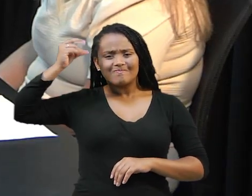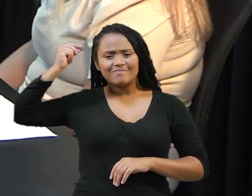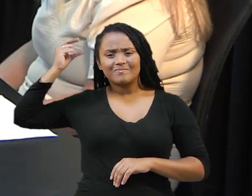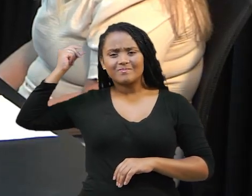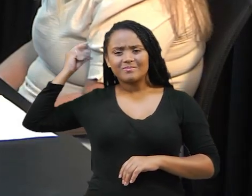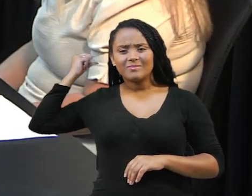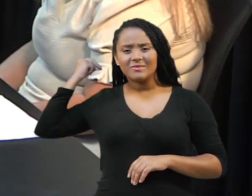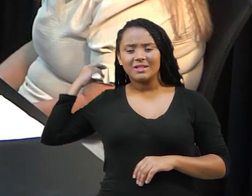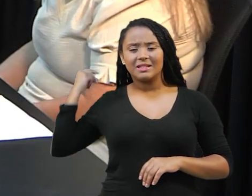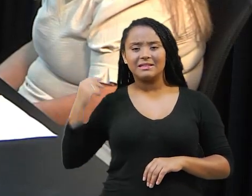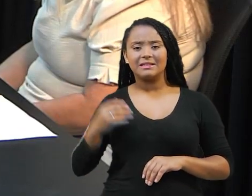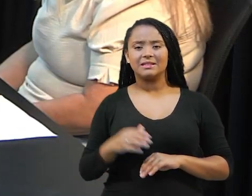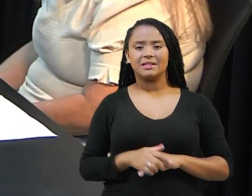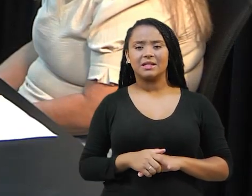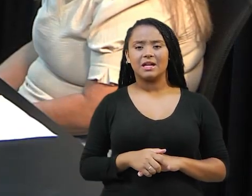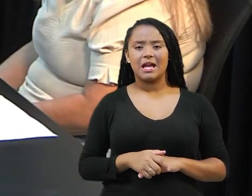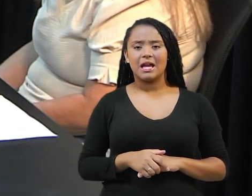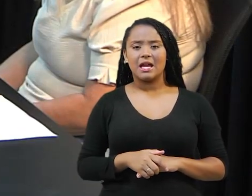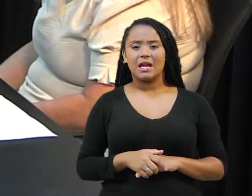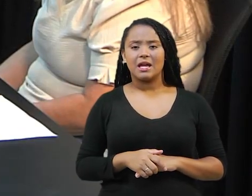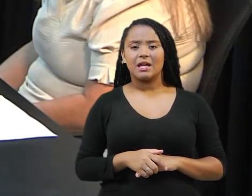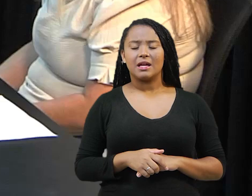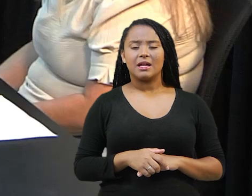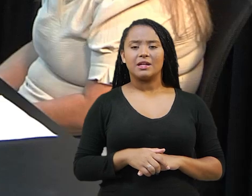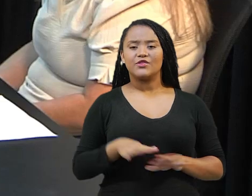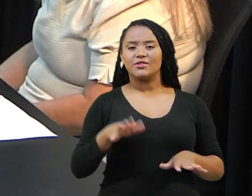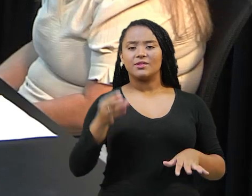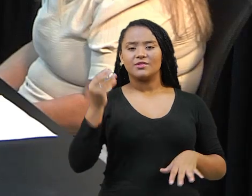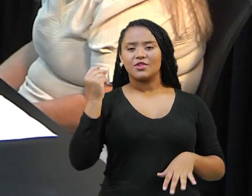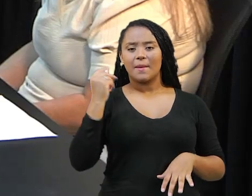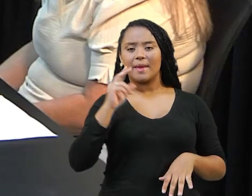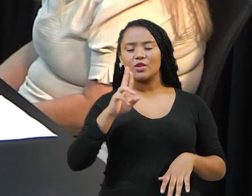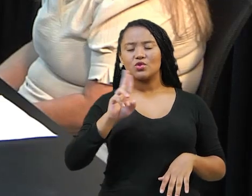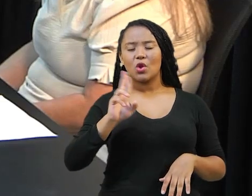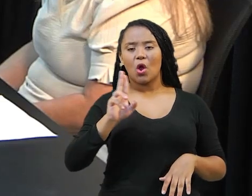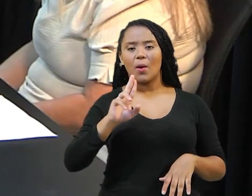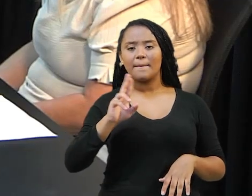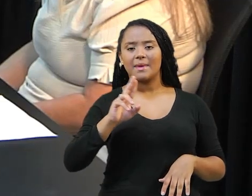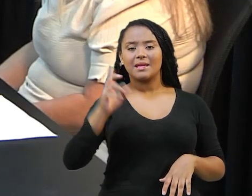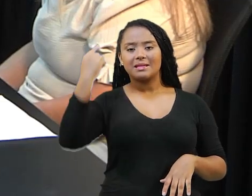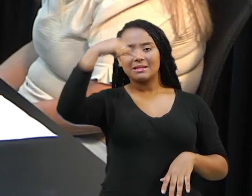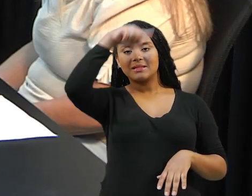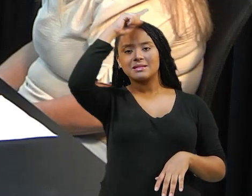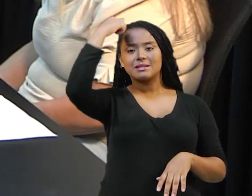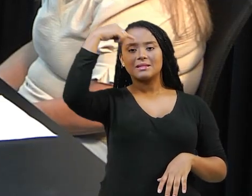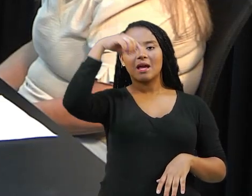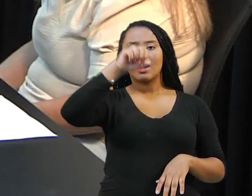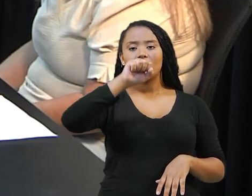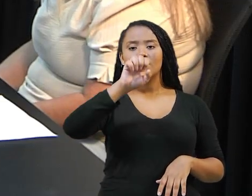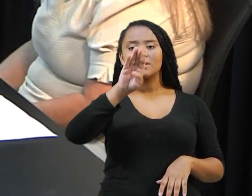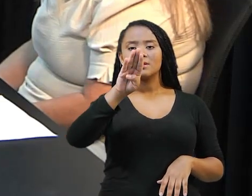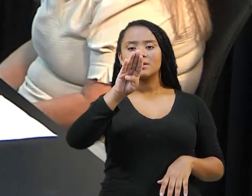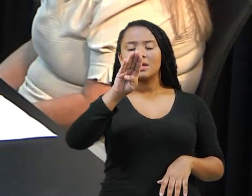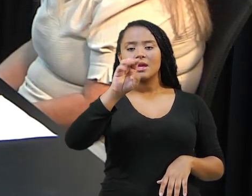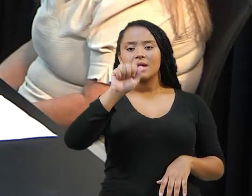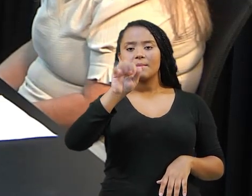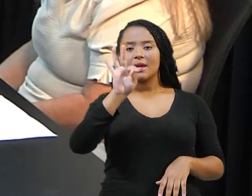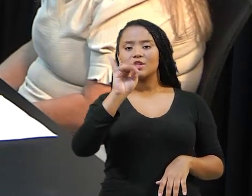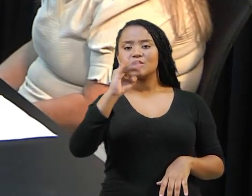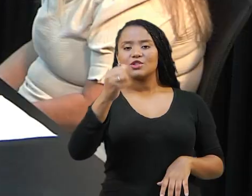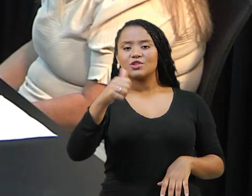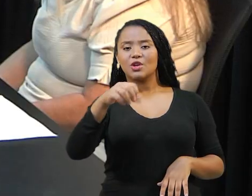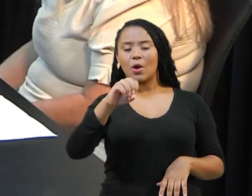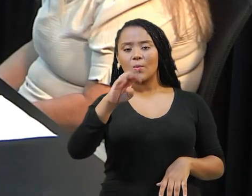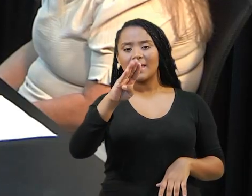São Sebastião da Barra do Rio, Berabinha lá, que era... Porque ele foi um dos primeiros a fixar